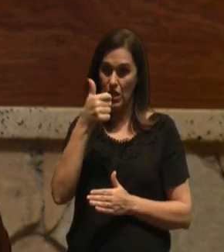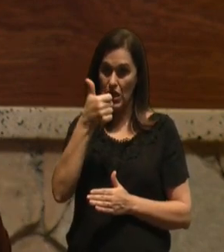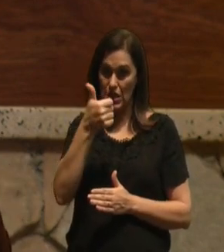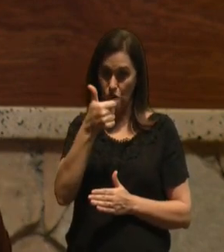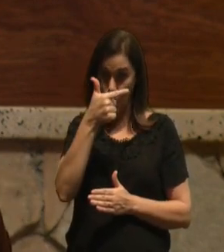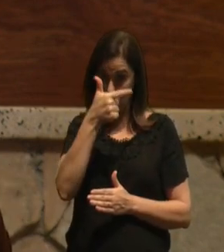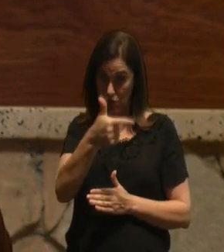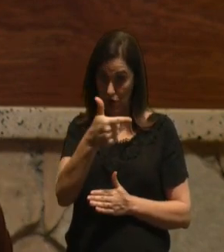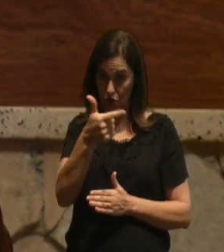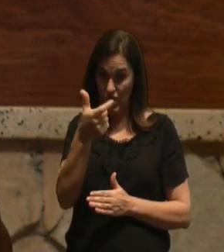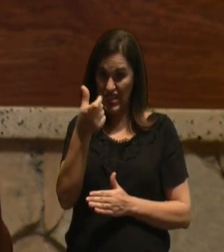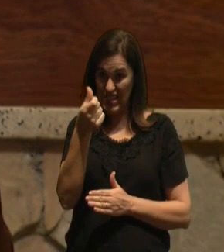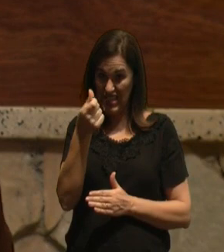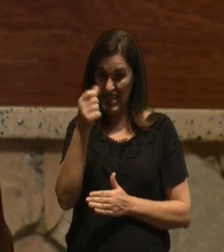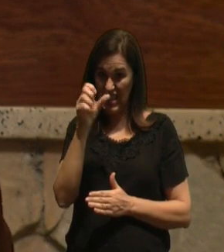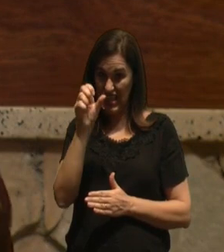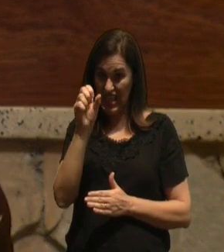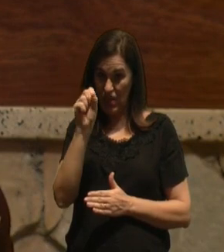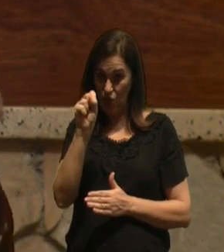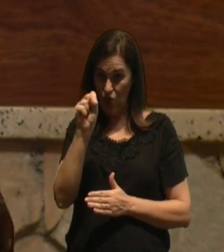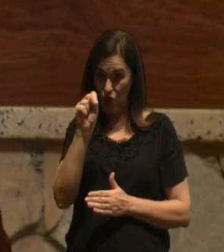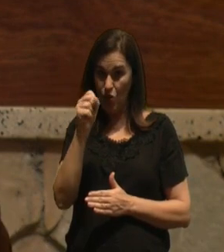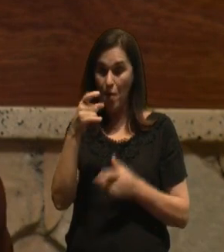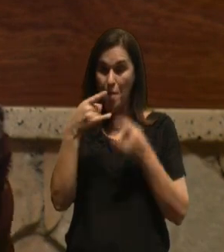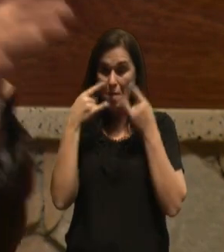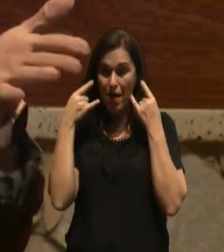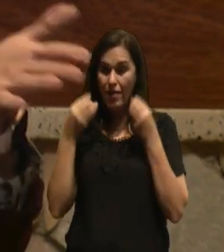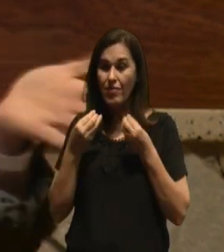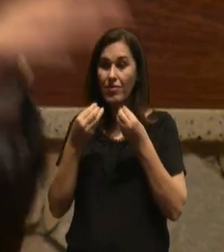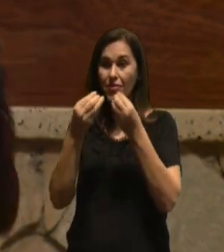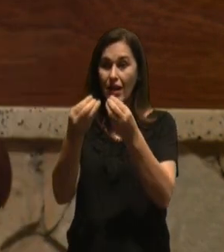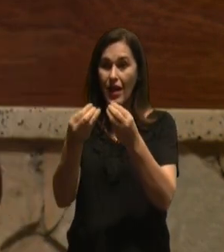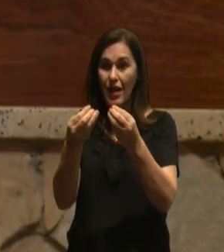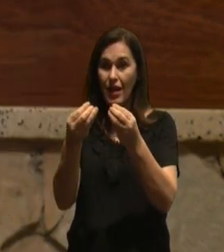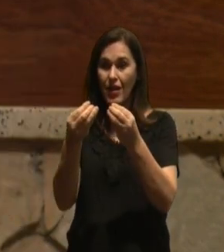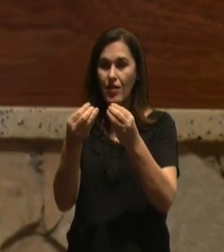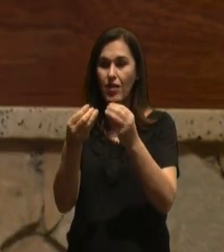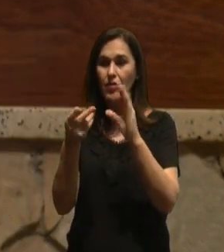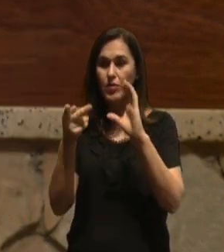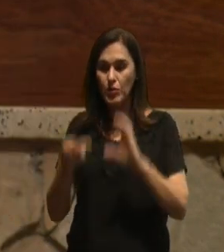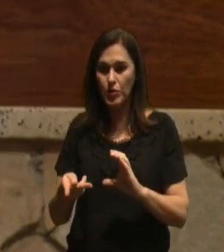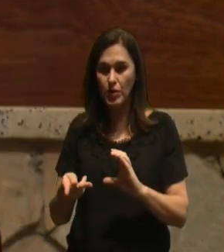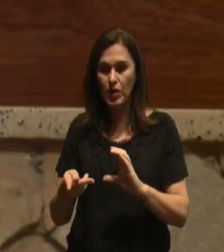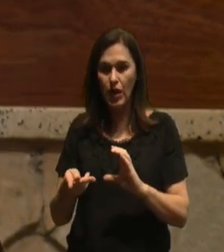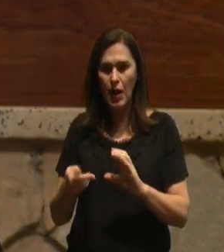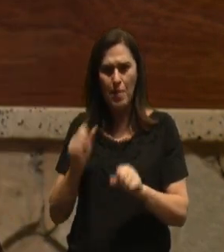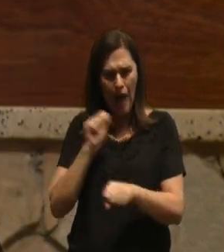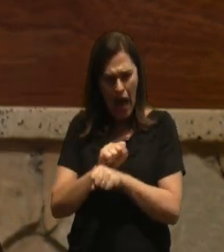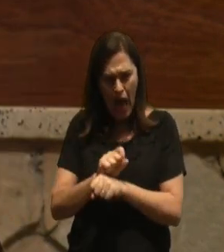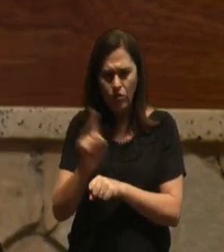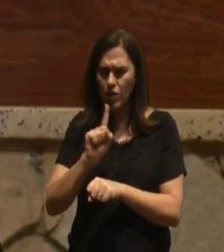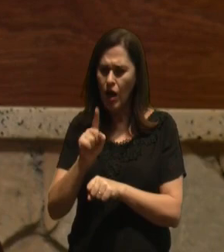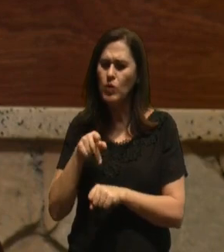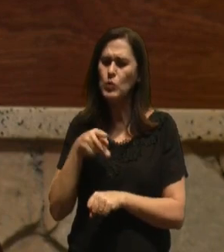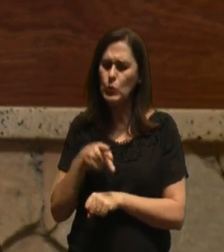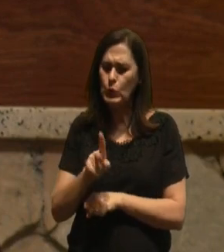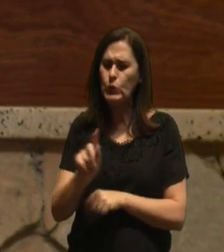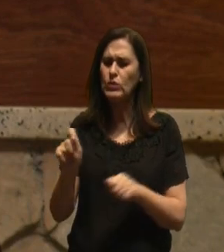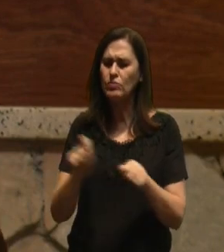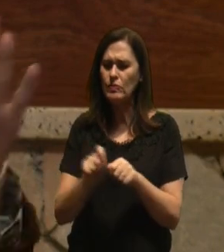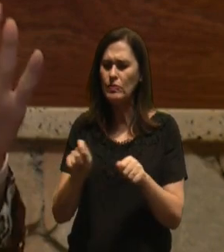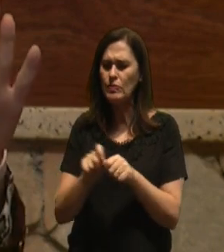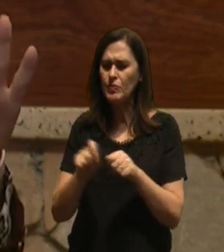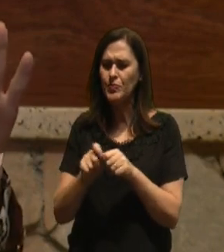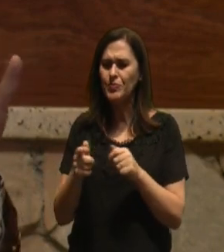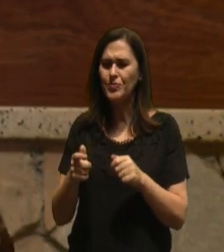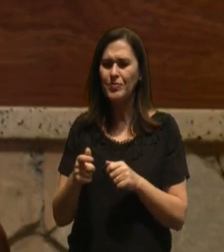2.068 máscaras que foram encaminhadas para... E elas continuam fazendo artesanato.